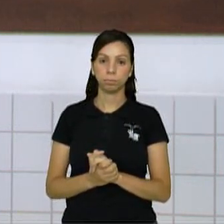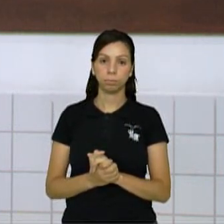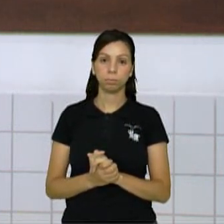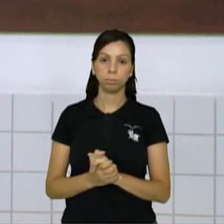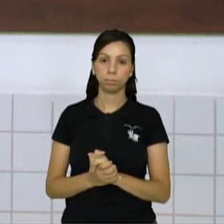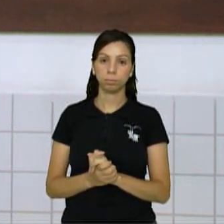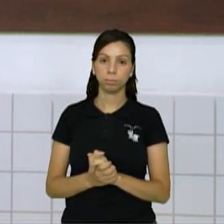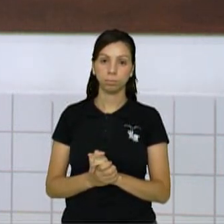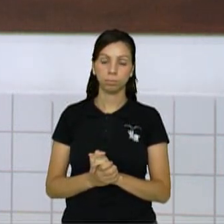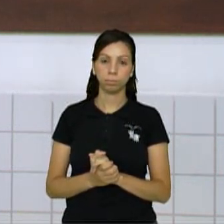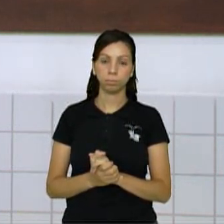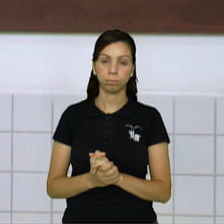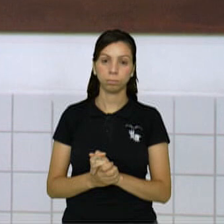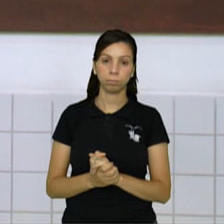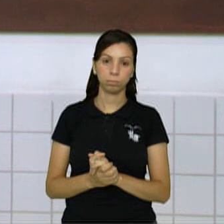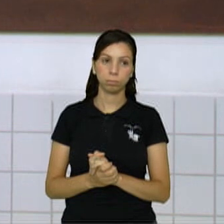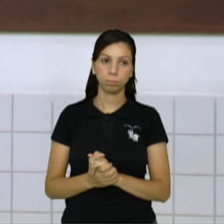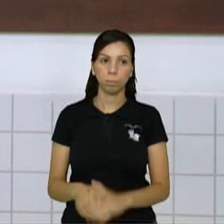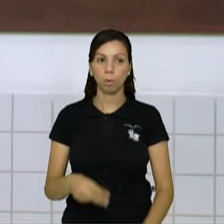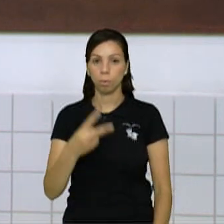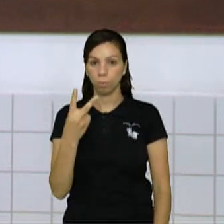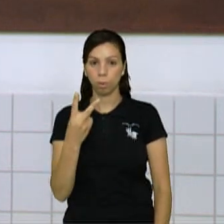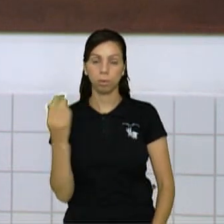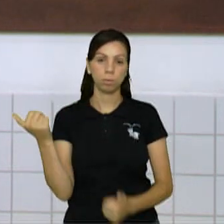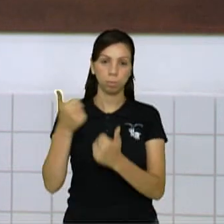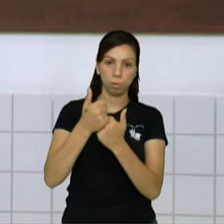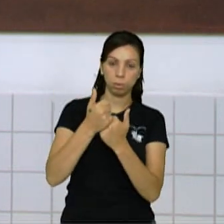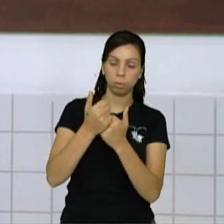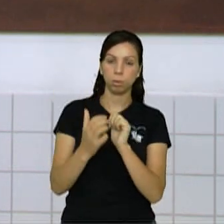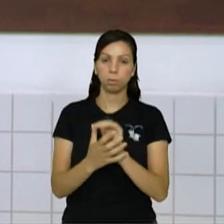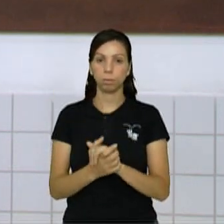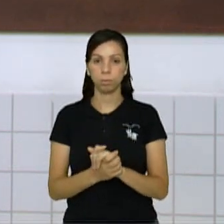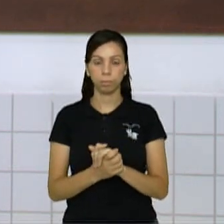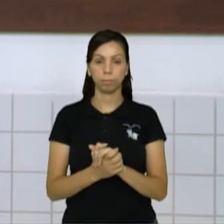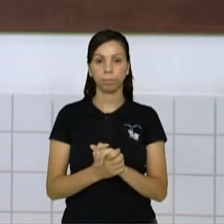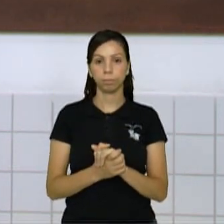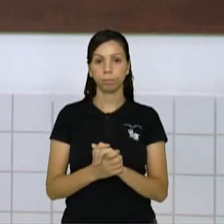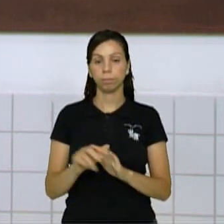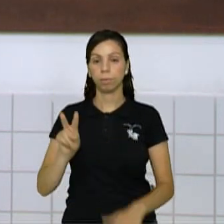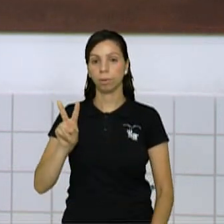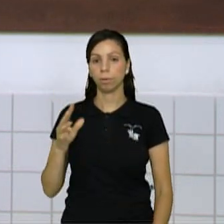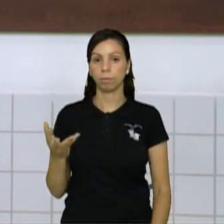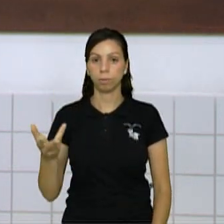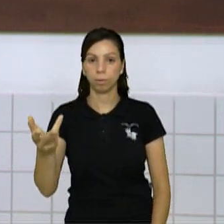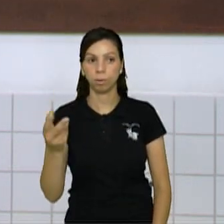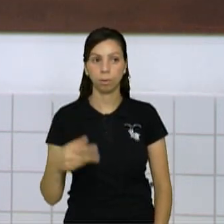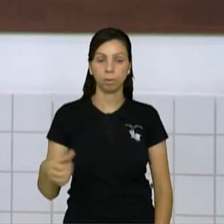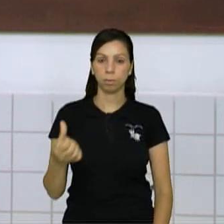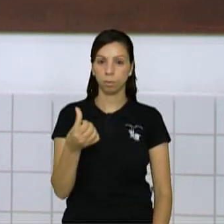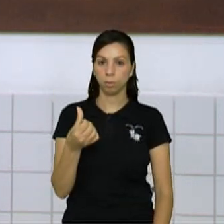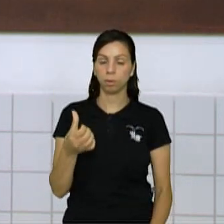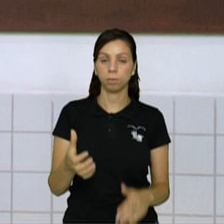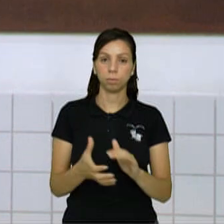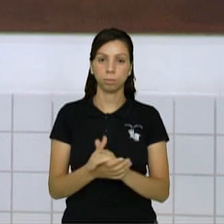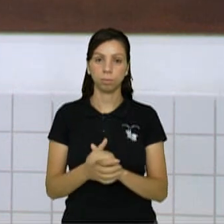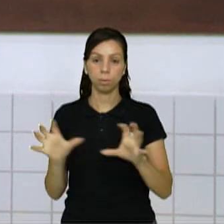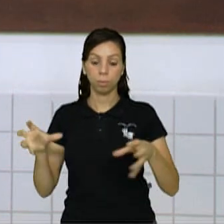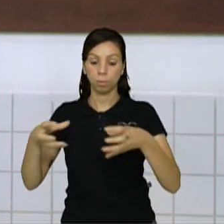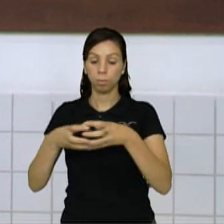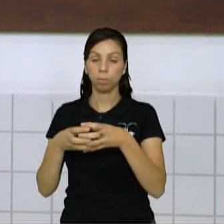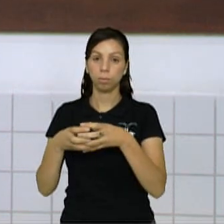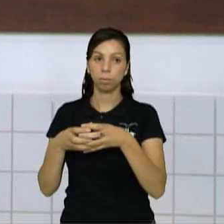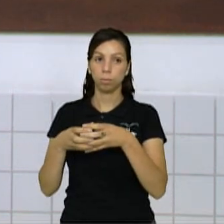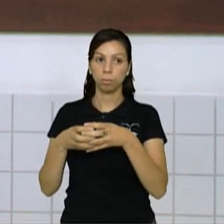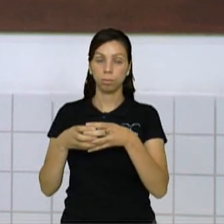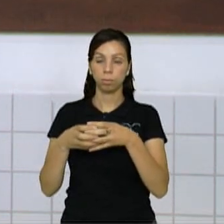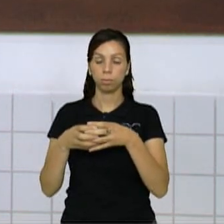2 kg. A velocidade do 1 vale 6. A massa do conjunto, massa